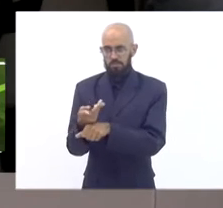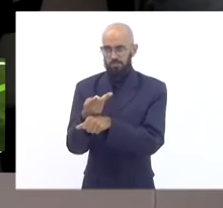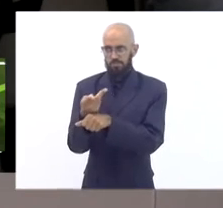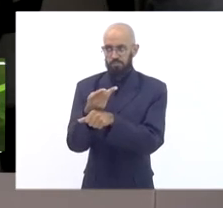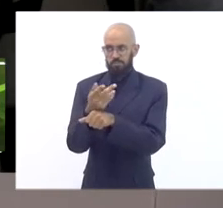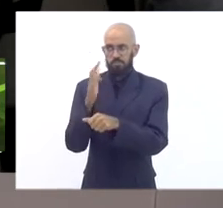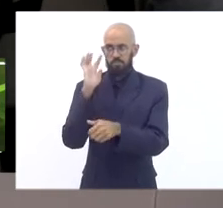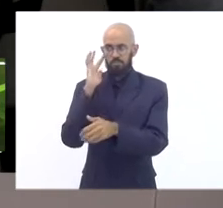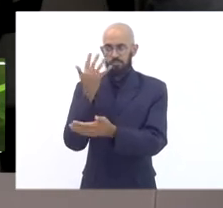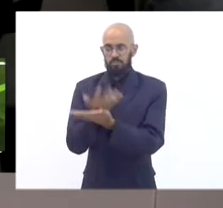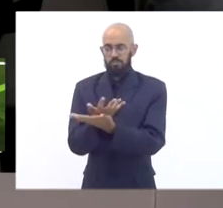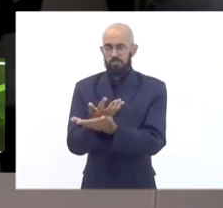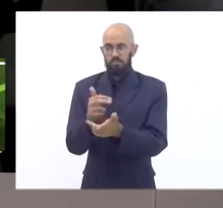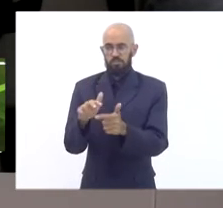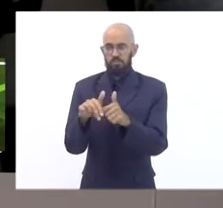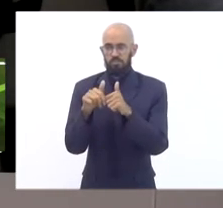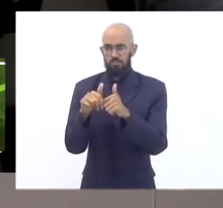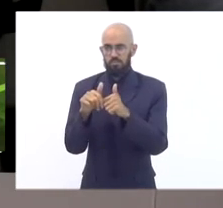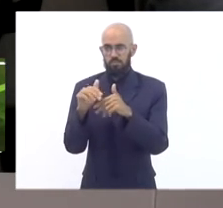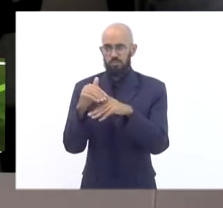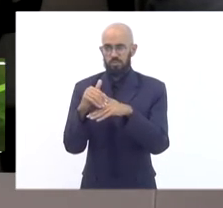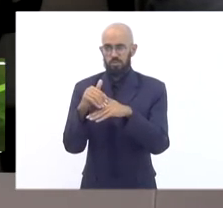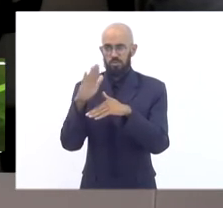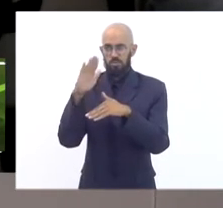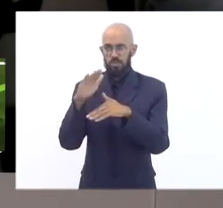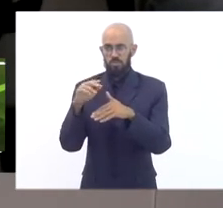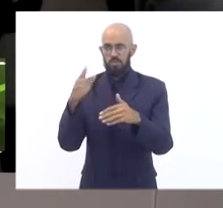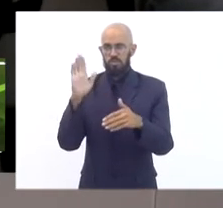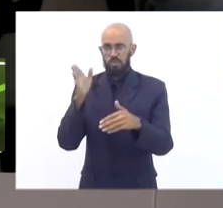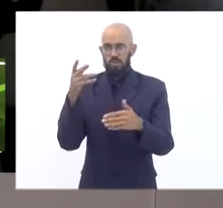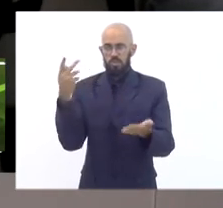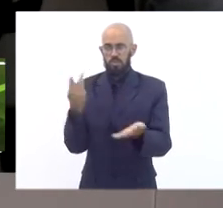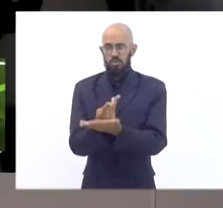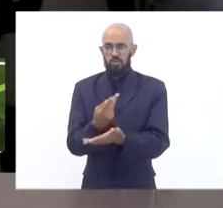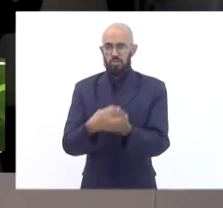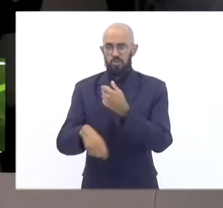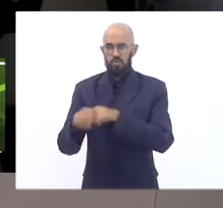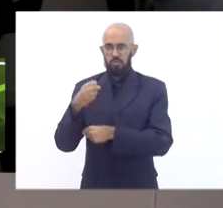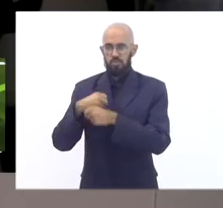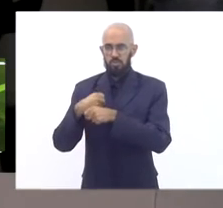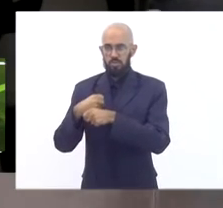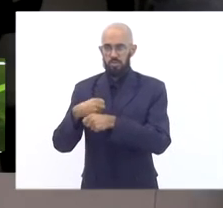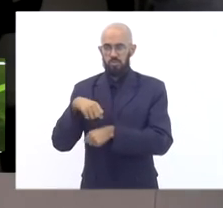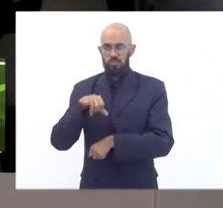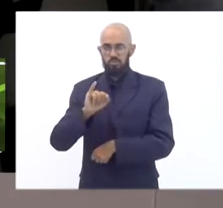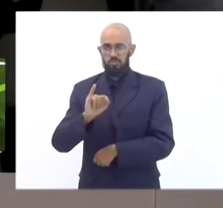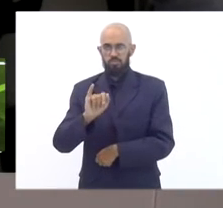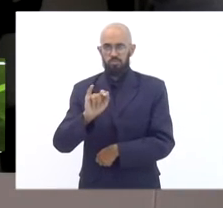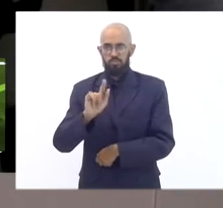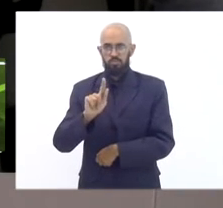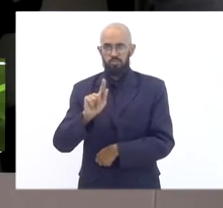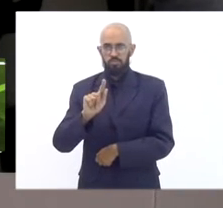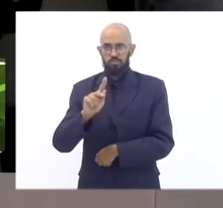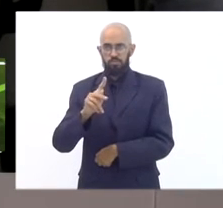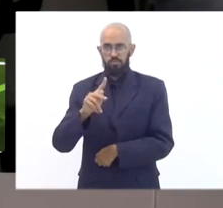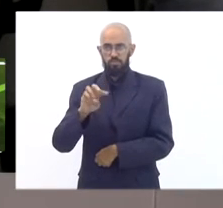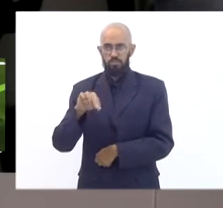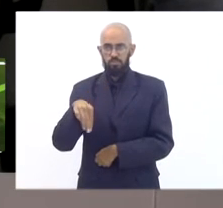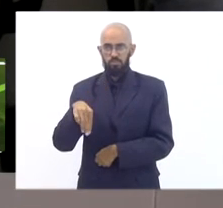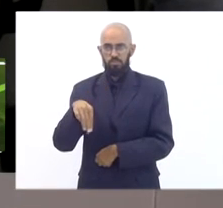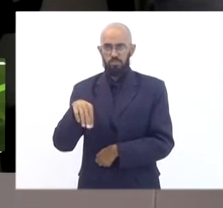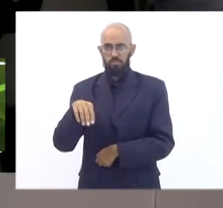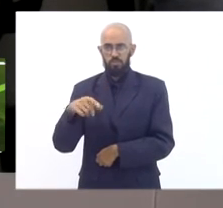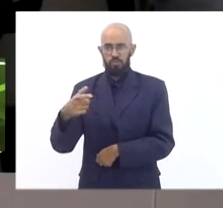tarifária em razão desse aumento abrupto que já tinha acontecido no ano anterior com o IGP-M de 20%, e no